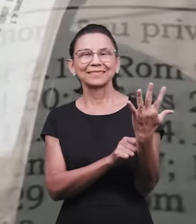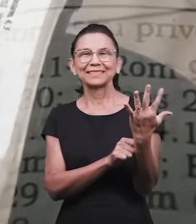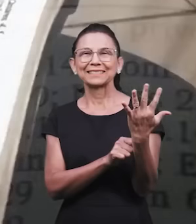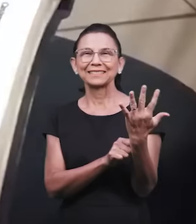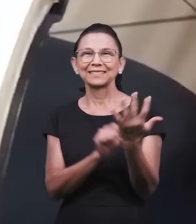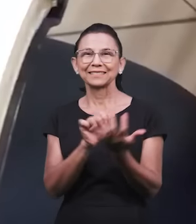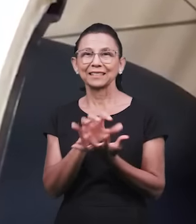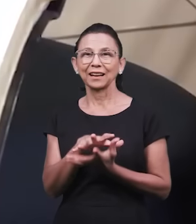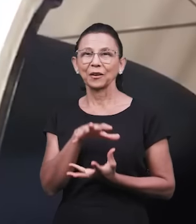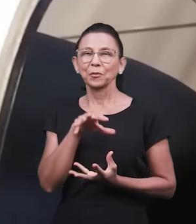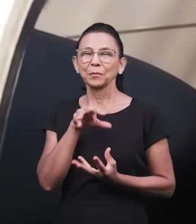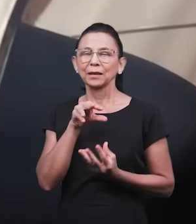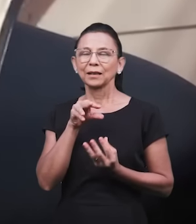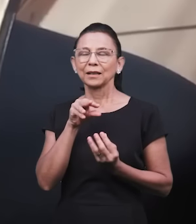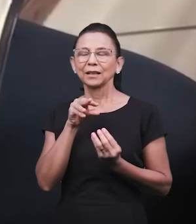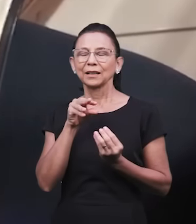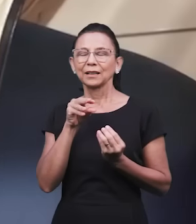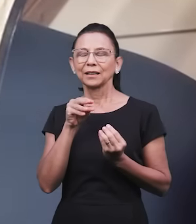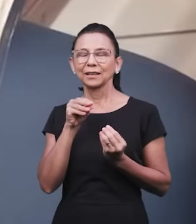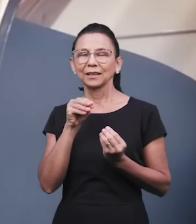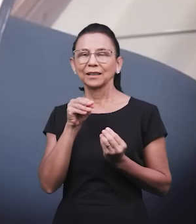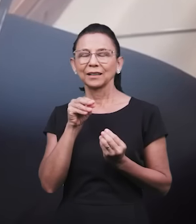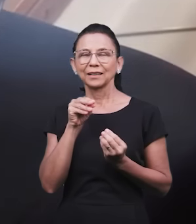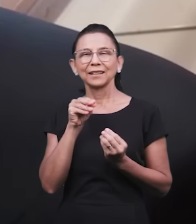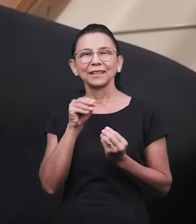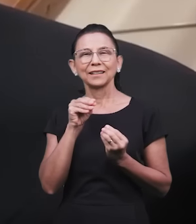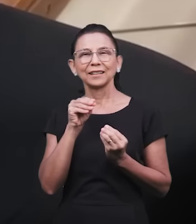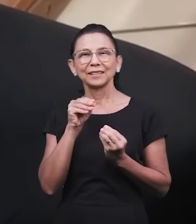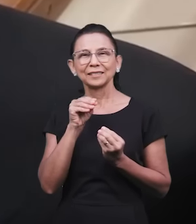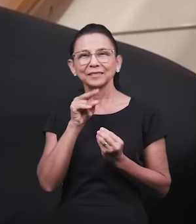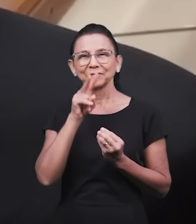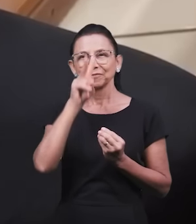que alimenta minha alma.